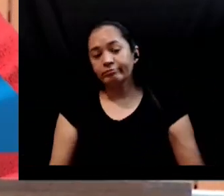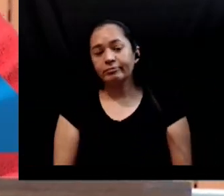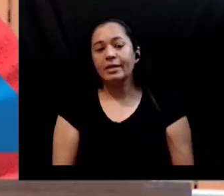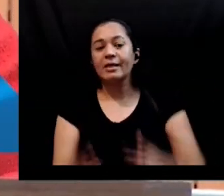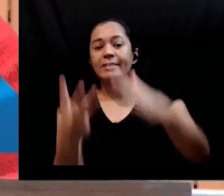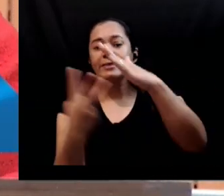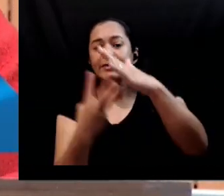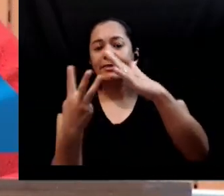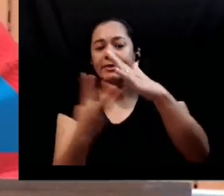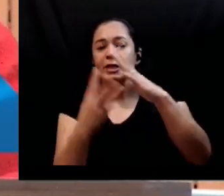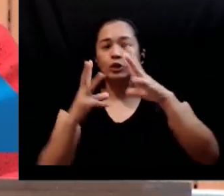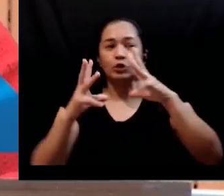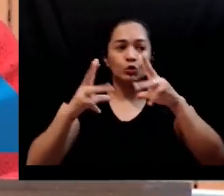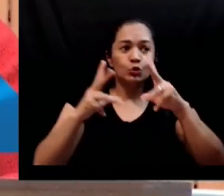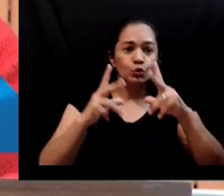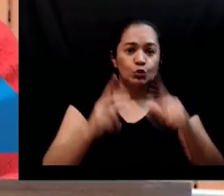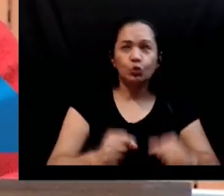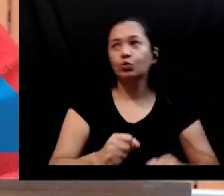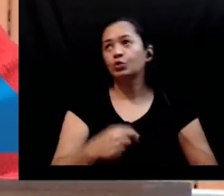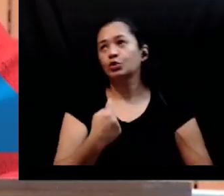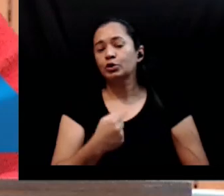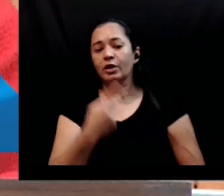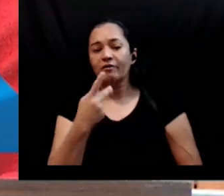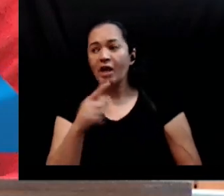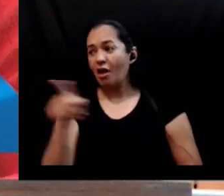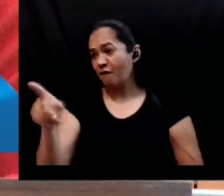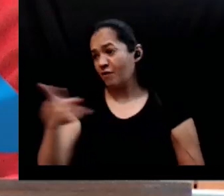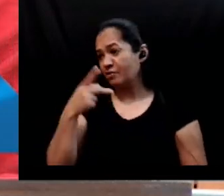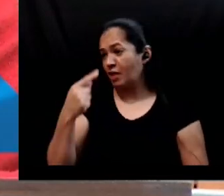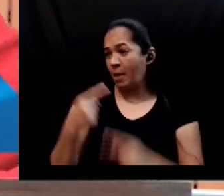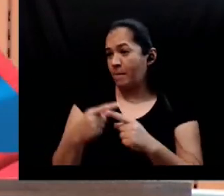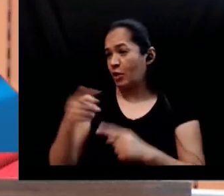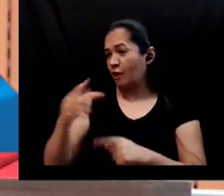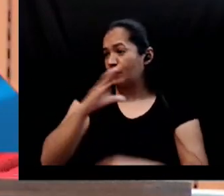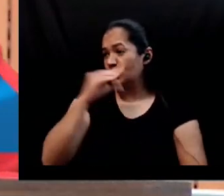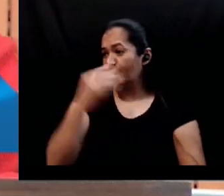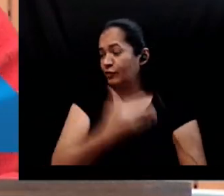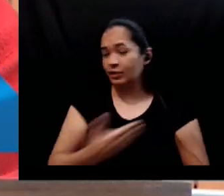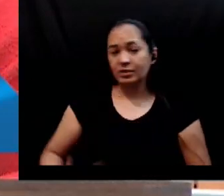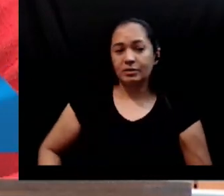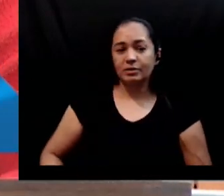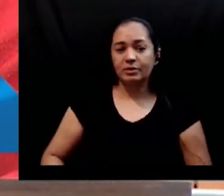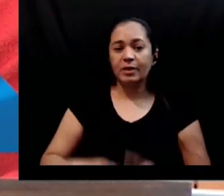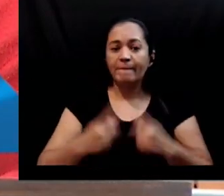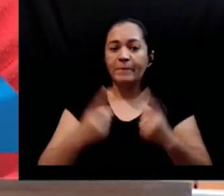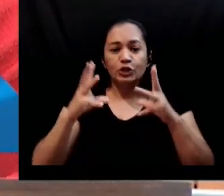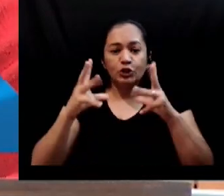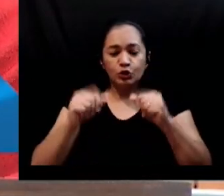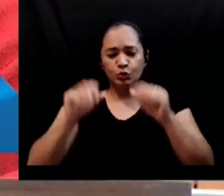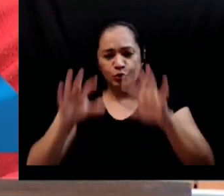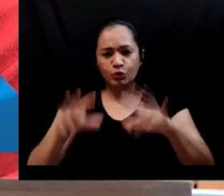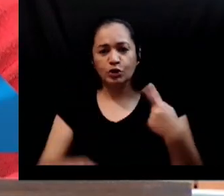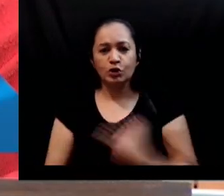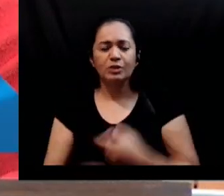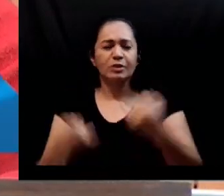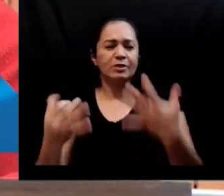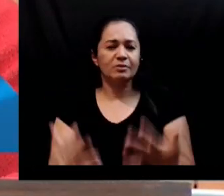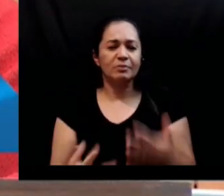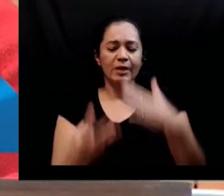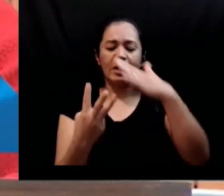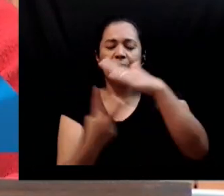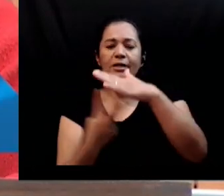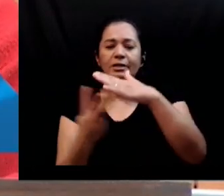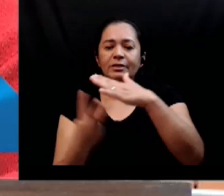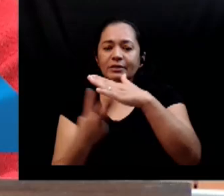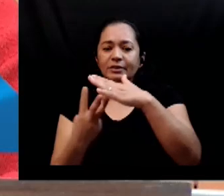gente fala. Muita gente fala assim, você fala porque você é servidora pública. Mas de tudo isso que a gente fala, a terceirização ela é